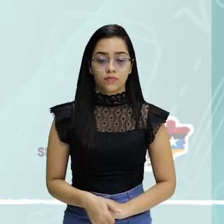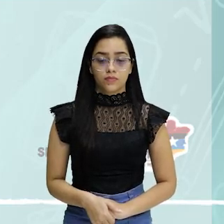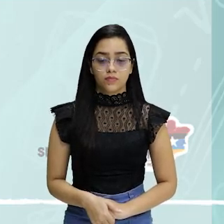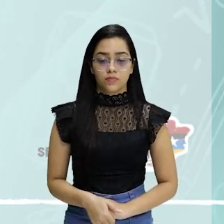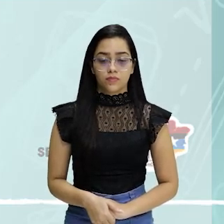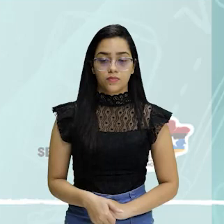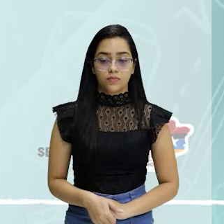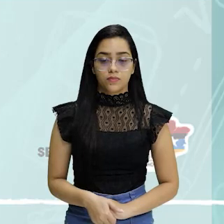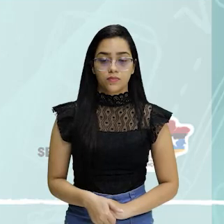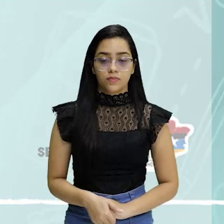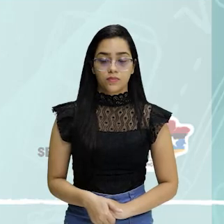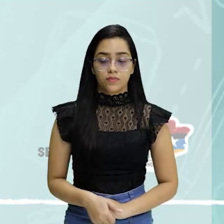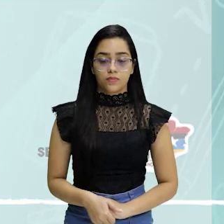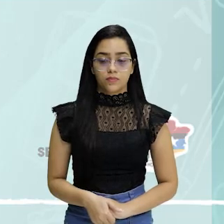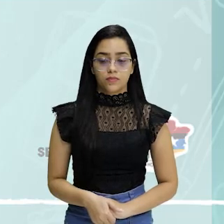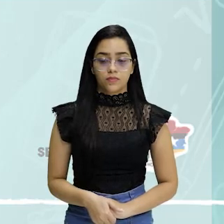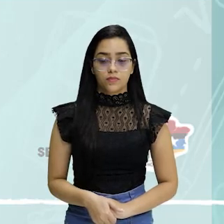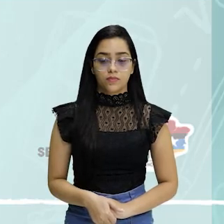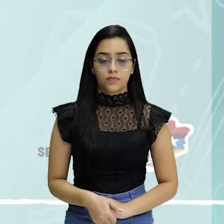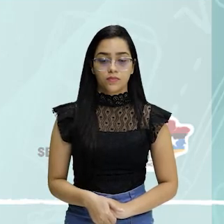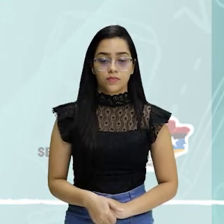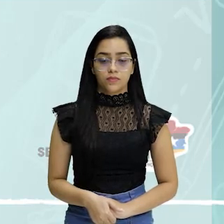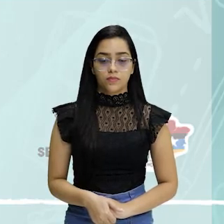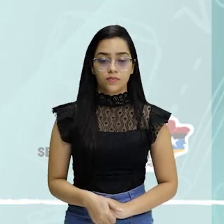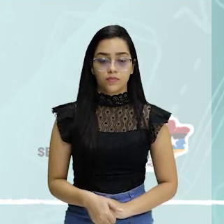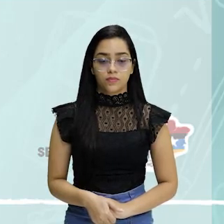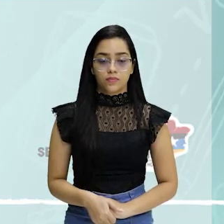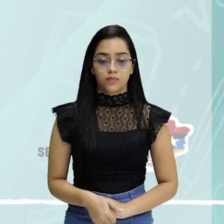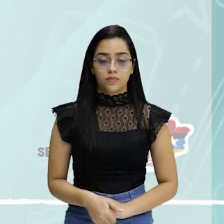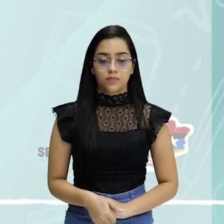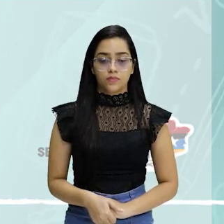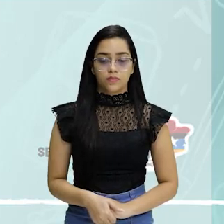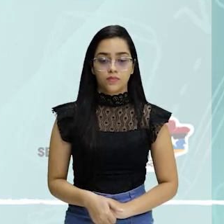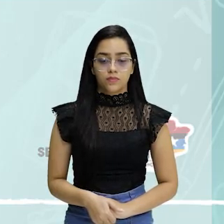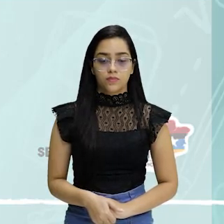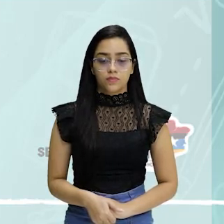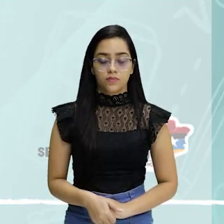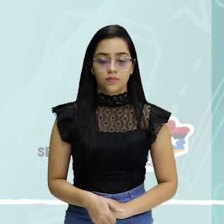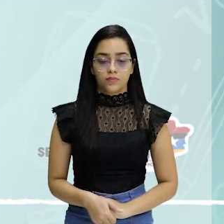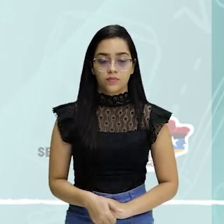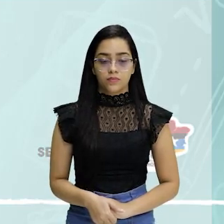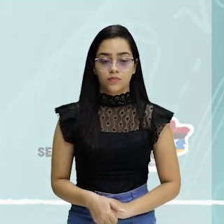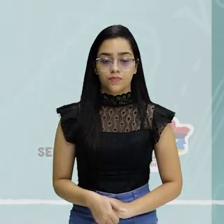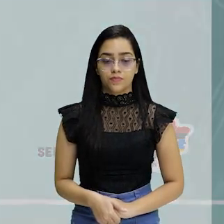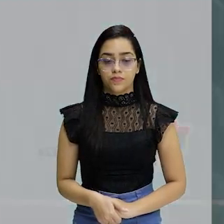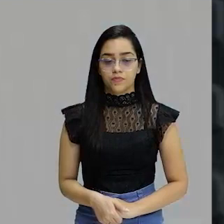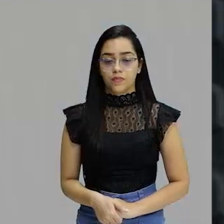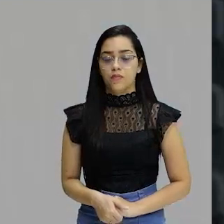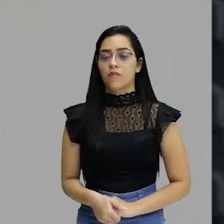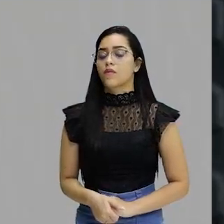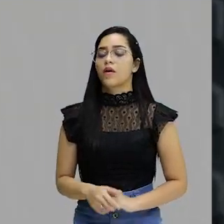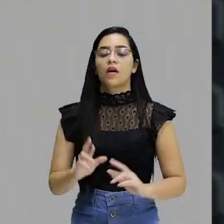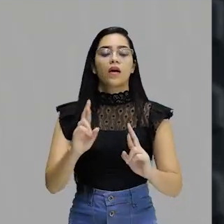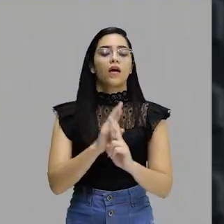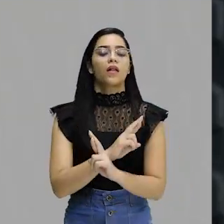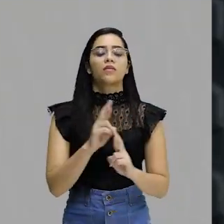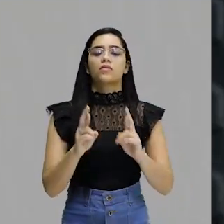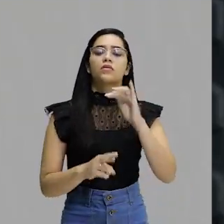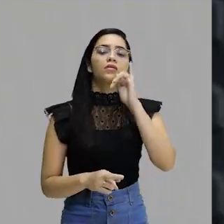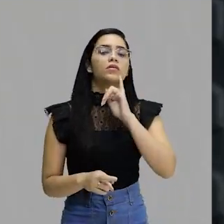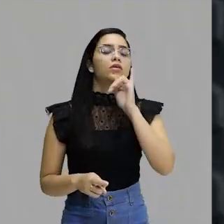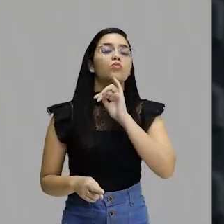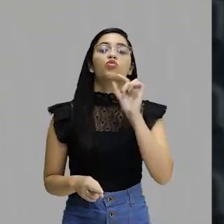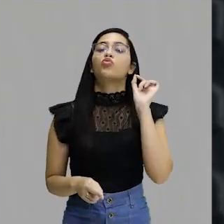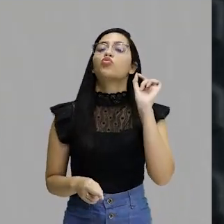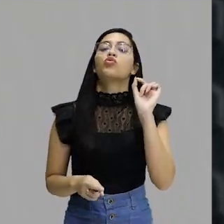estes absorvem nutrientes minerais e água, transferindo-os para as raízes da planta. Estamos nos referindo a um